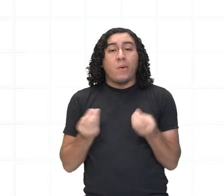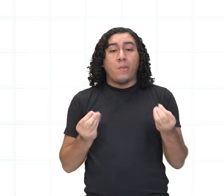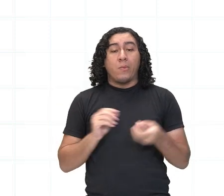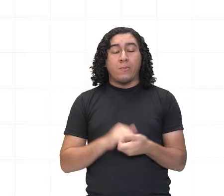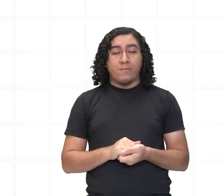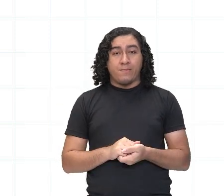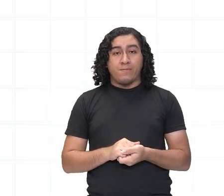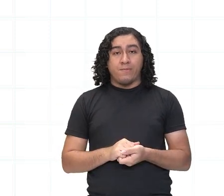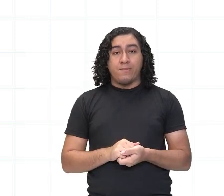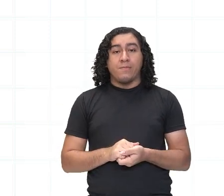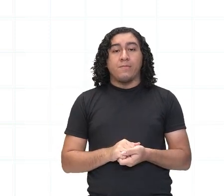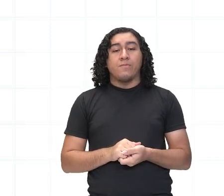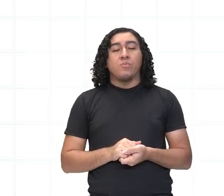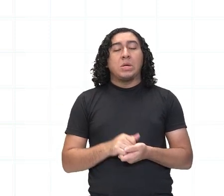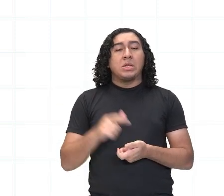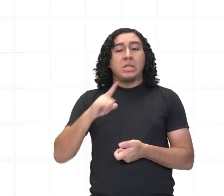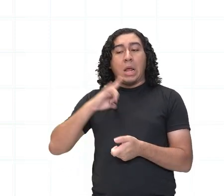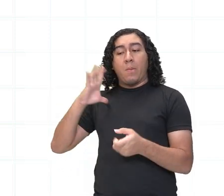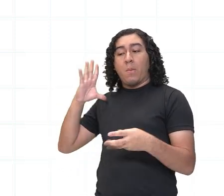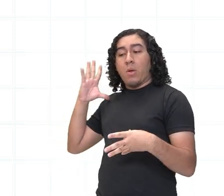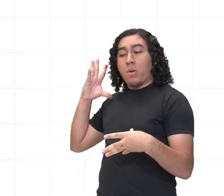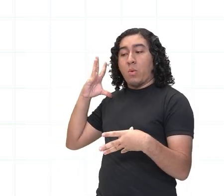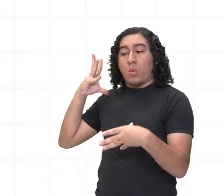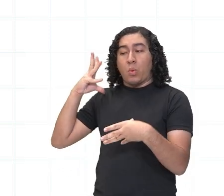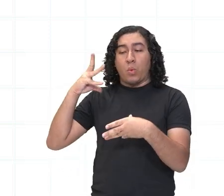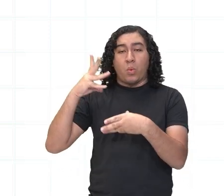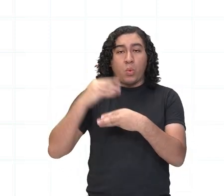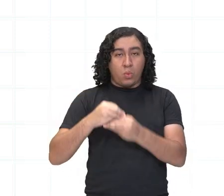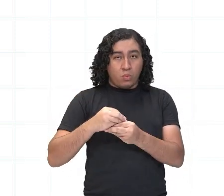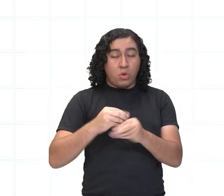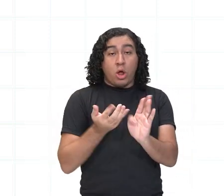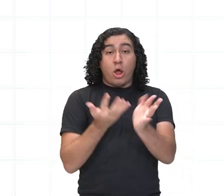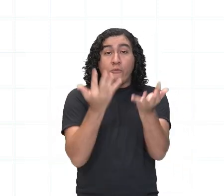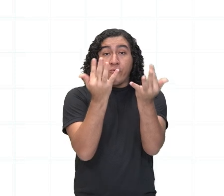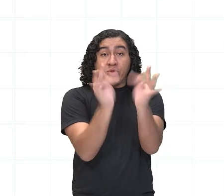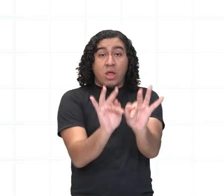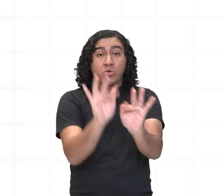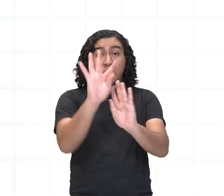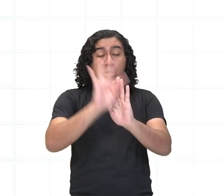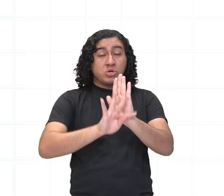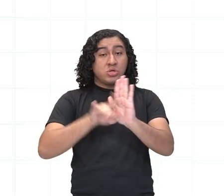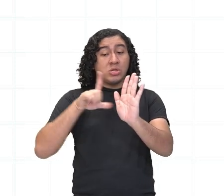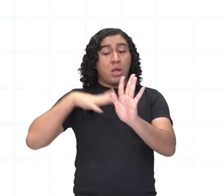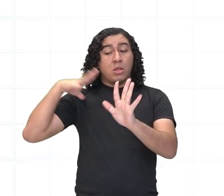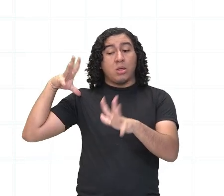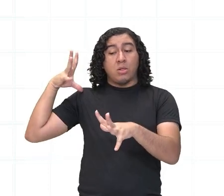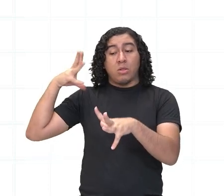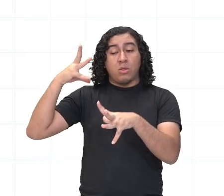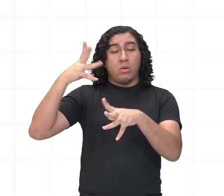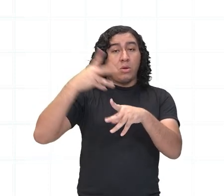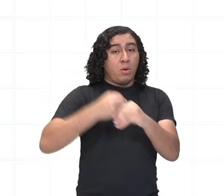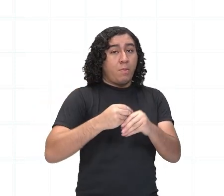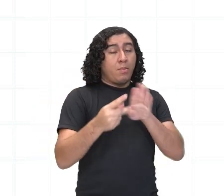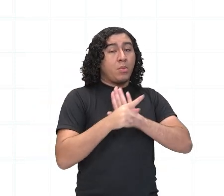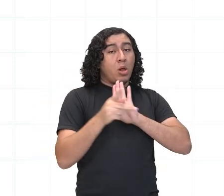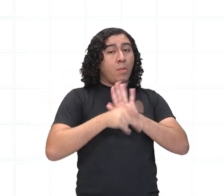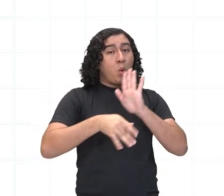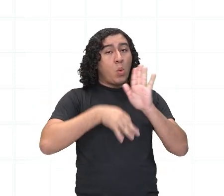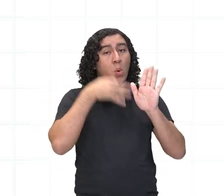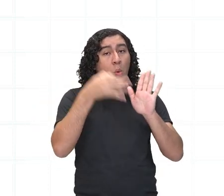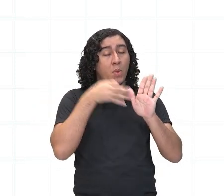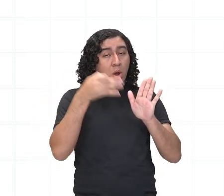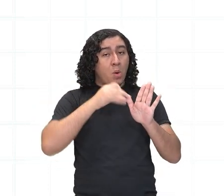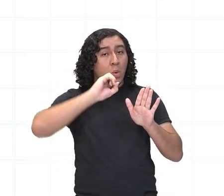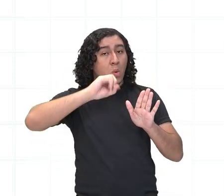uma reiteração. Normalmente, ao final do texto, se faz uma reiteração desta opinião ou